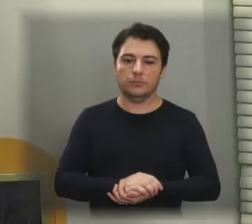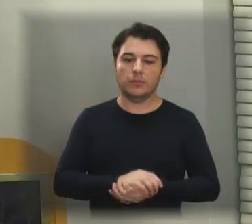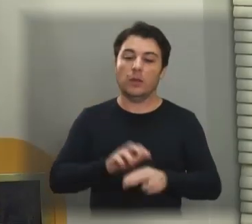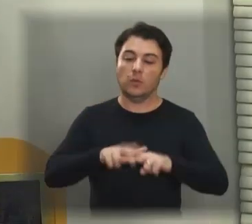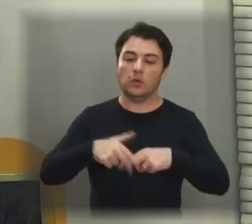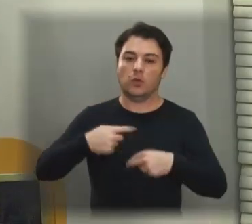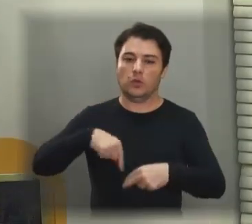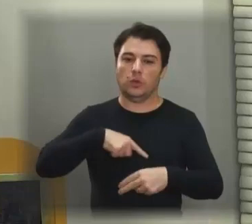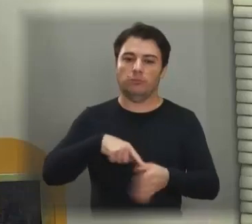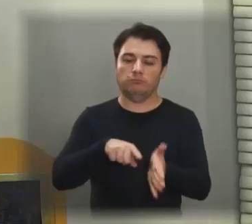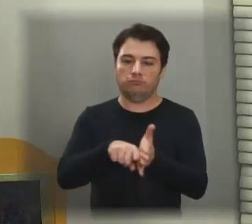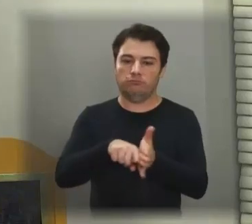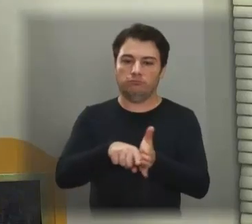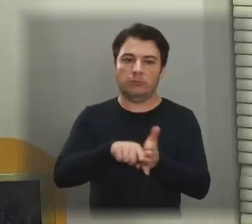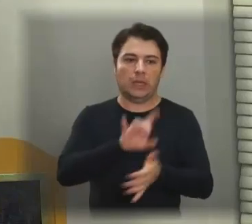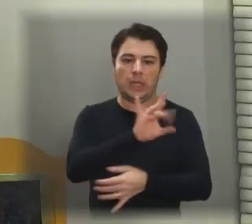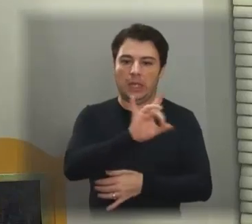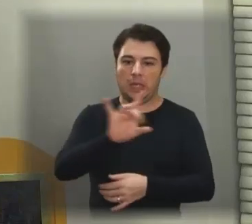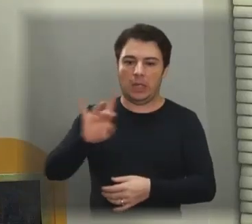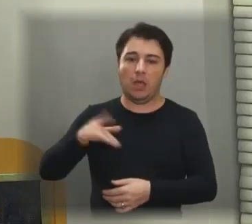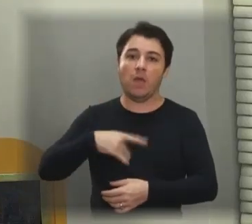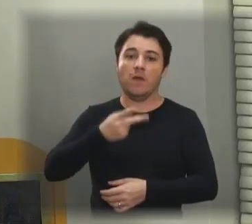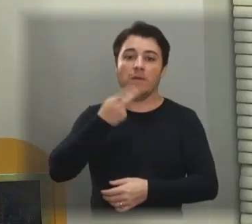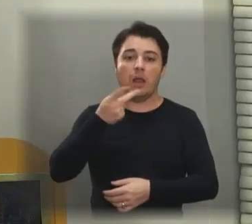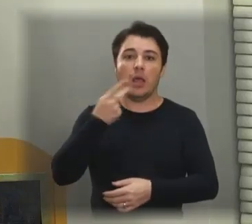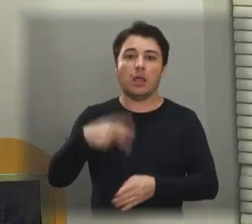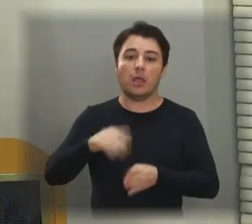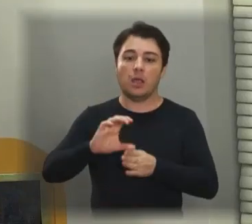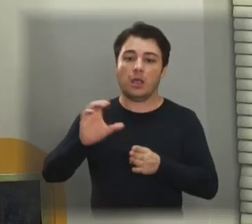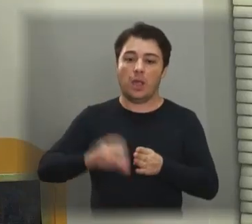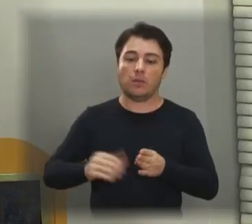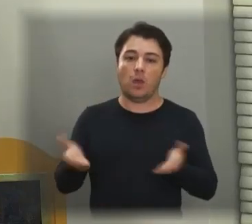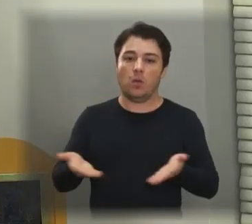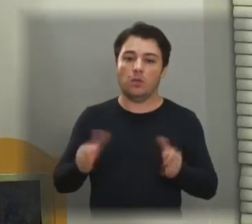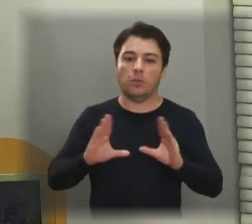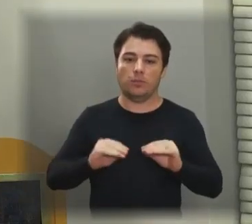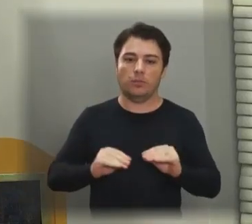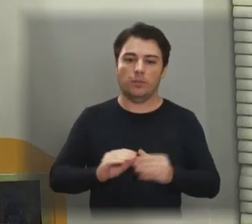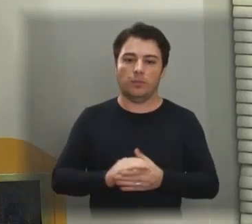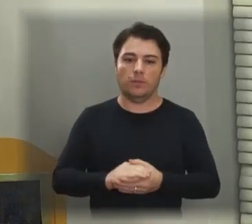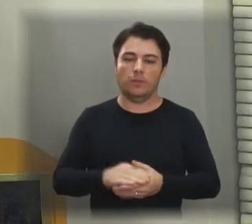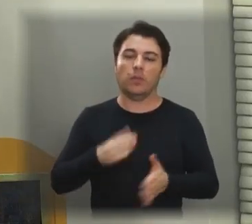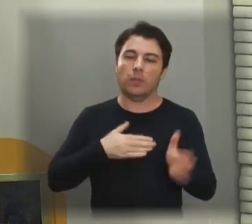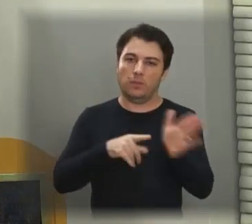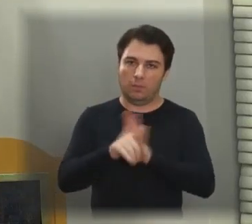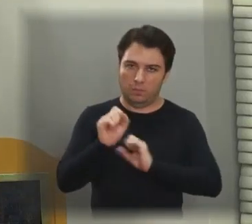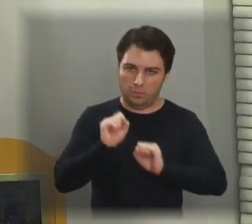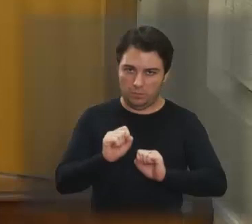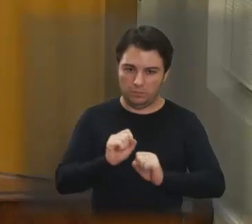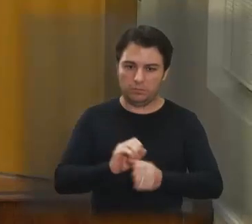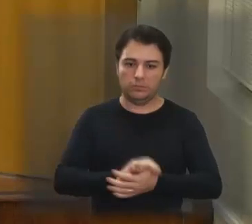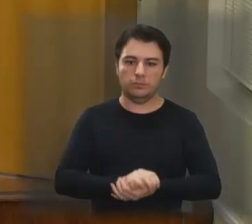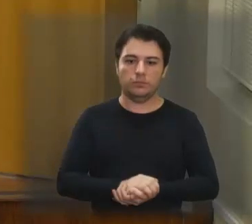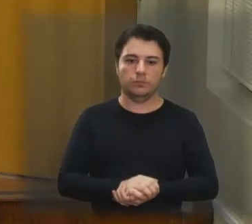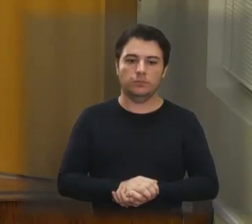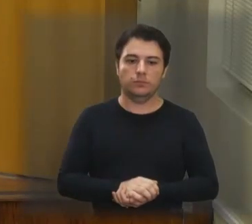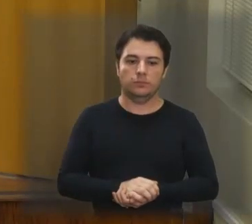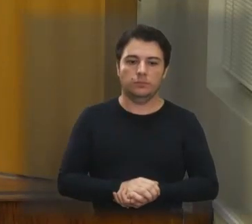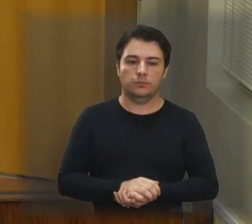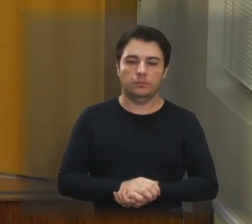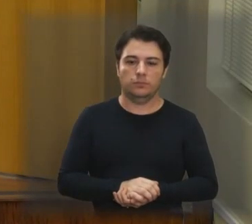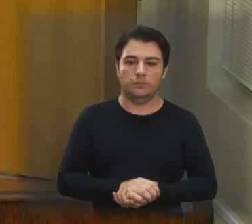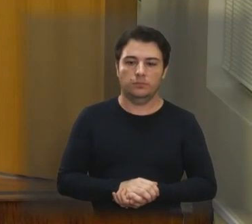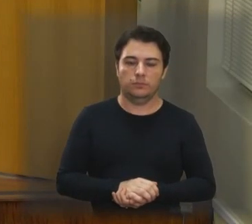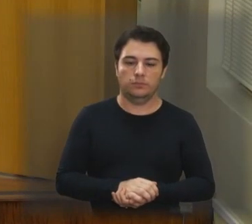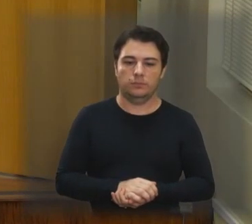por isso que a gente precisa investigar cada caso eu queria voltar no ligamento que eu tá câmera fazer uma perguntei para o suporte lógico Ok presente